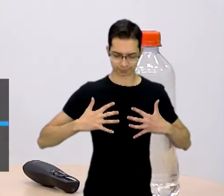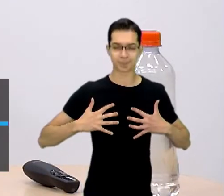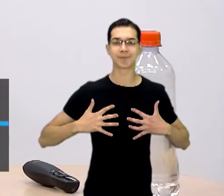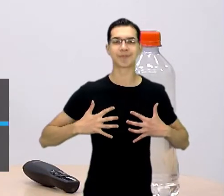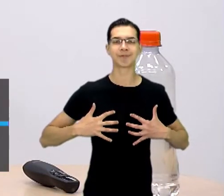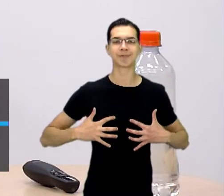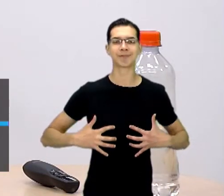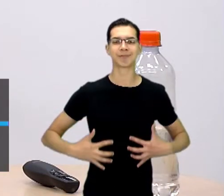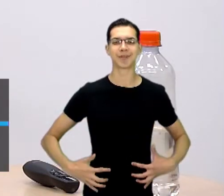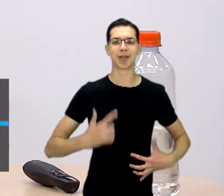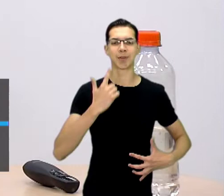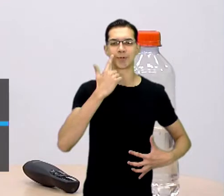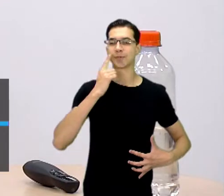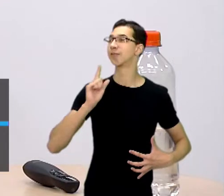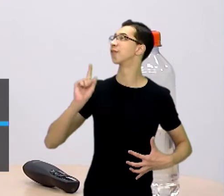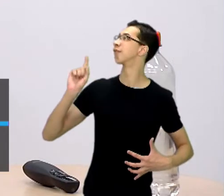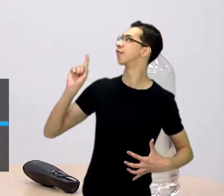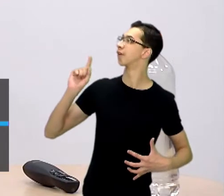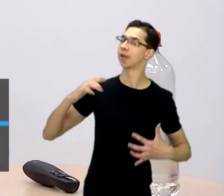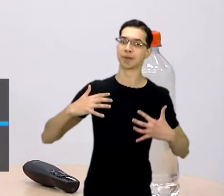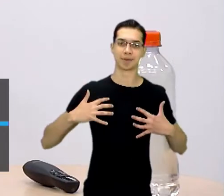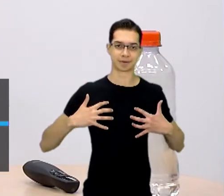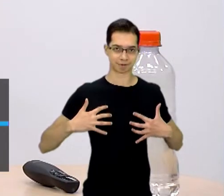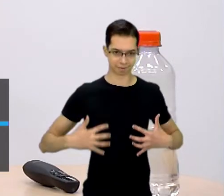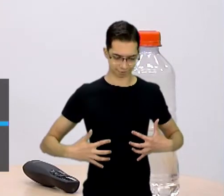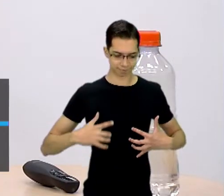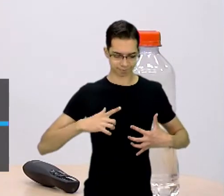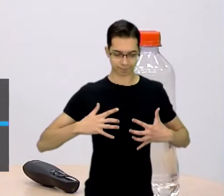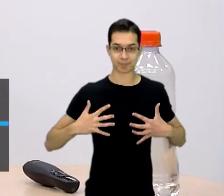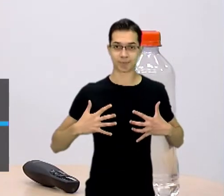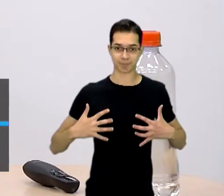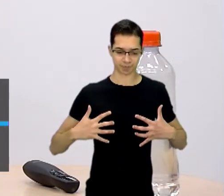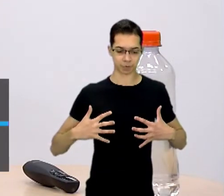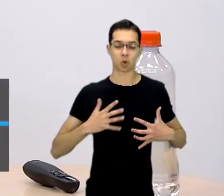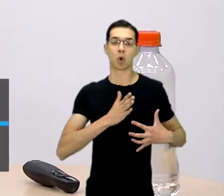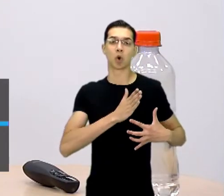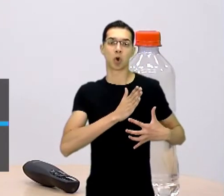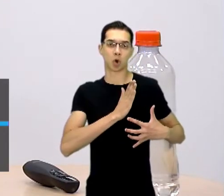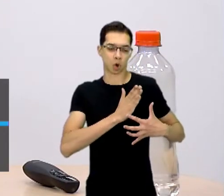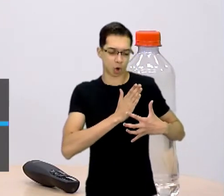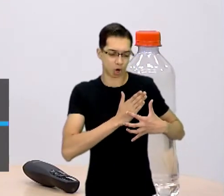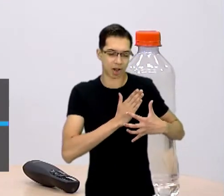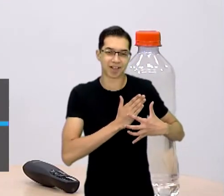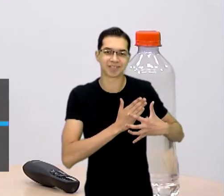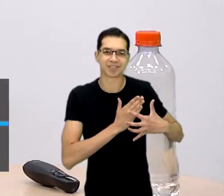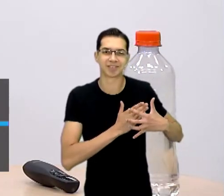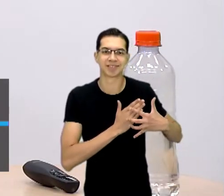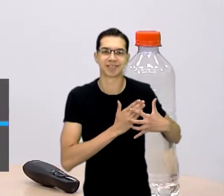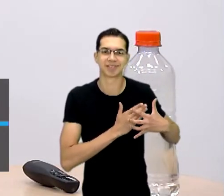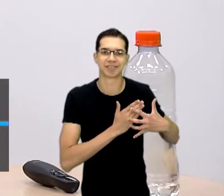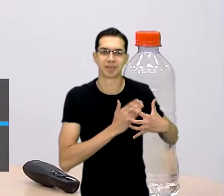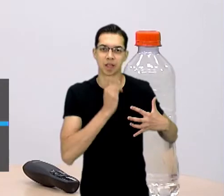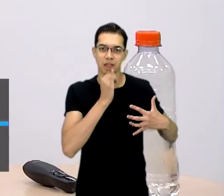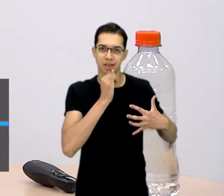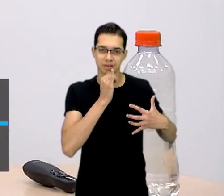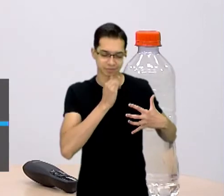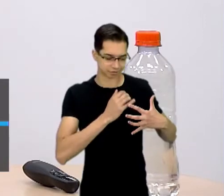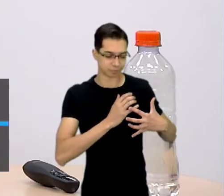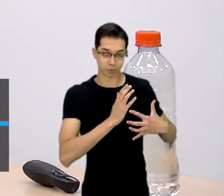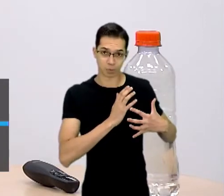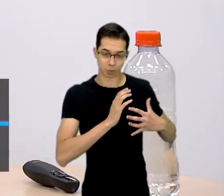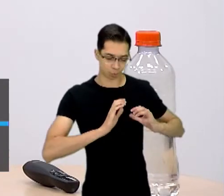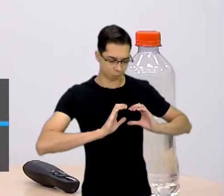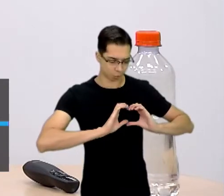considerado, né, um órgão vital. O coração ali é considerado um órgão vital, senão a gente não consegue, né, transportar